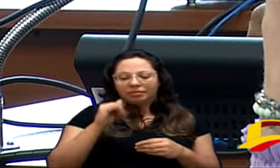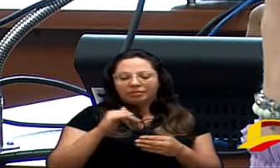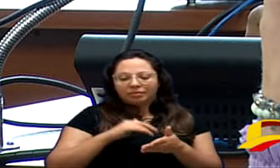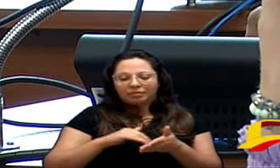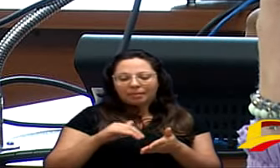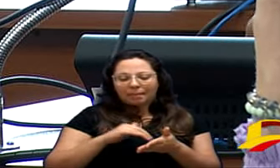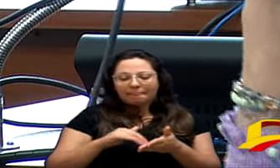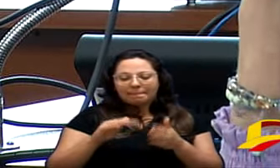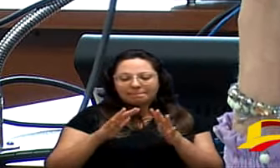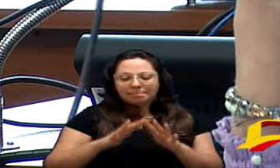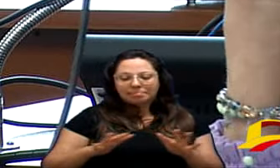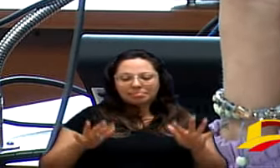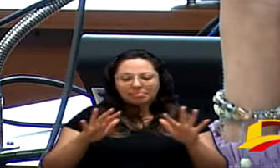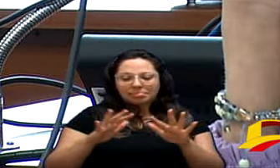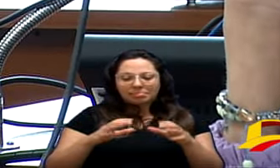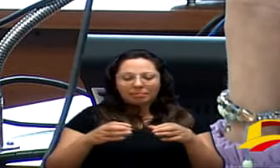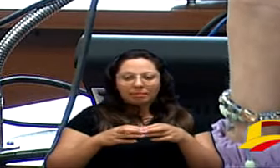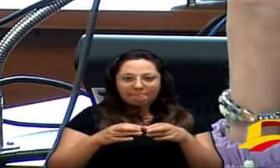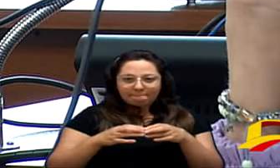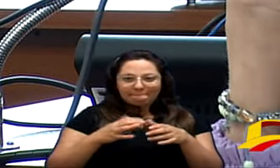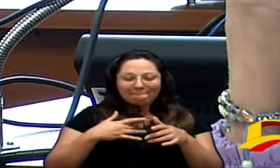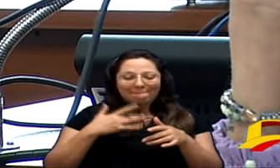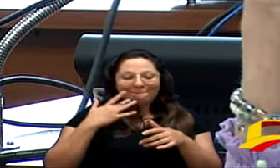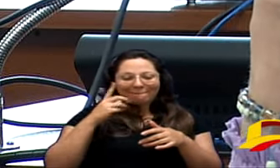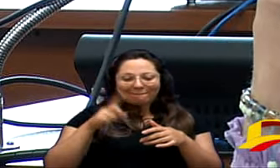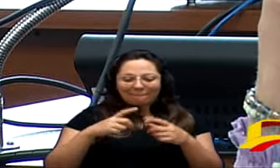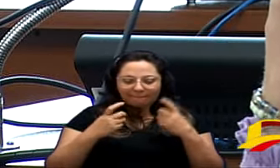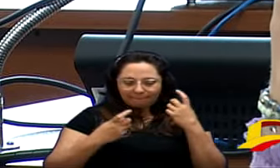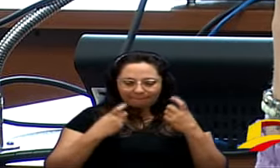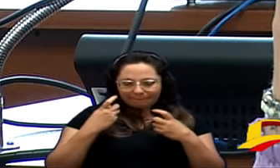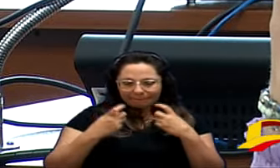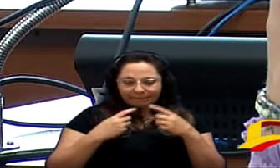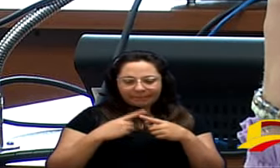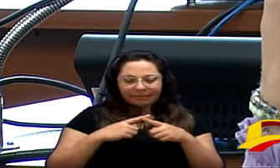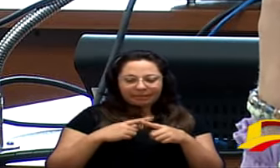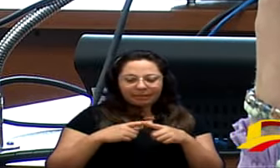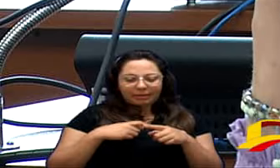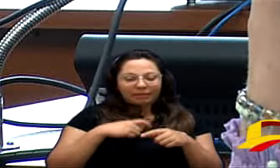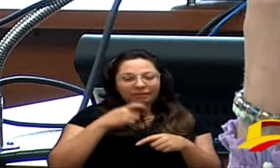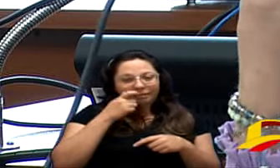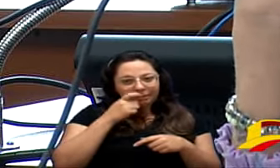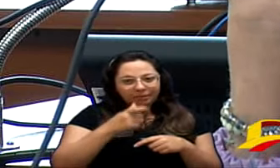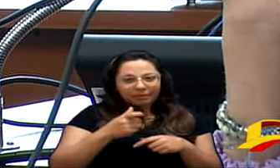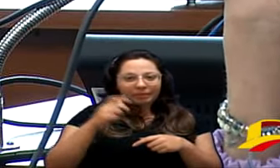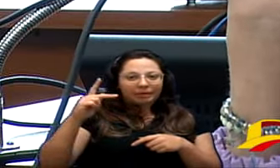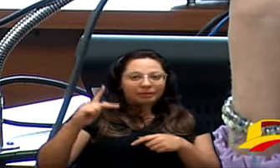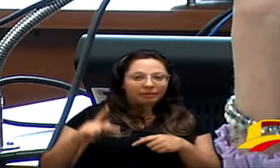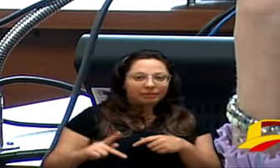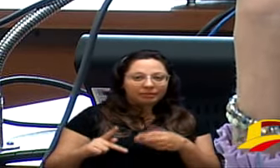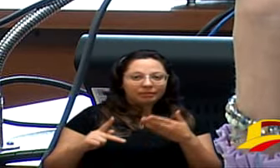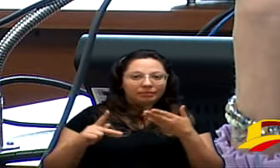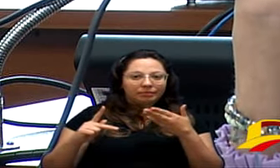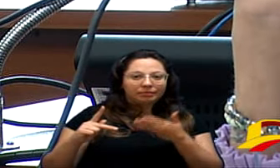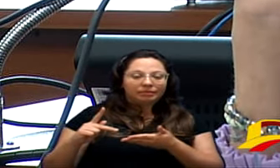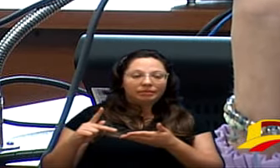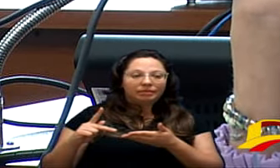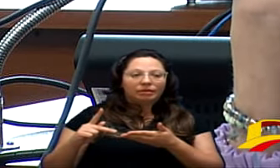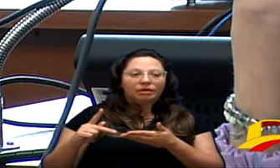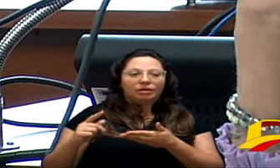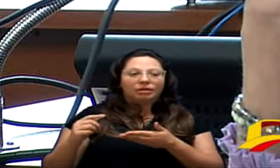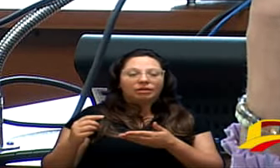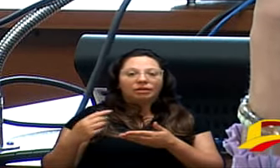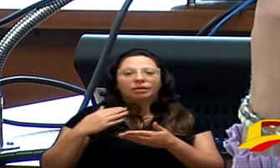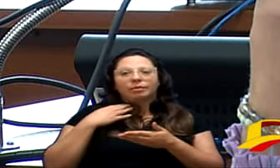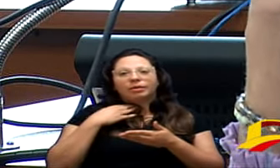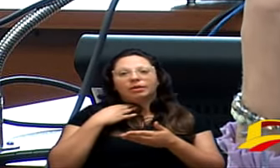dia eh acho que é preocupante eu vejo preocupação quando ten um tem um prefeito da cidade que ele está com as contas